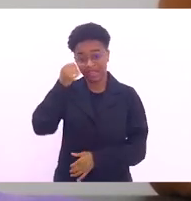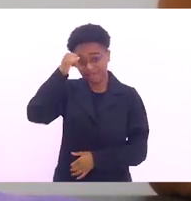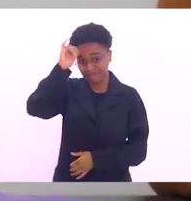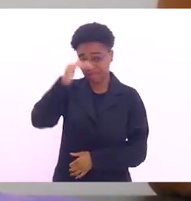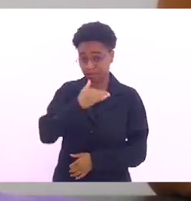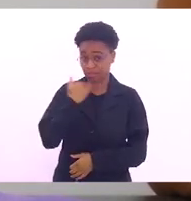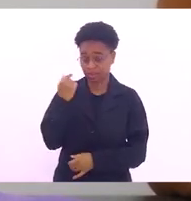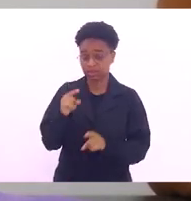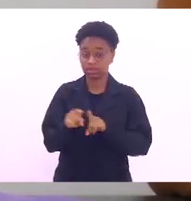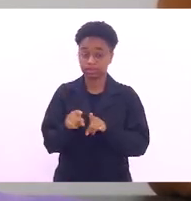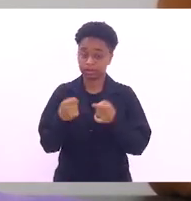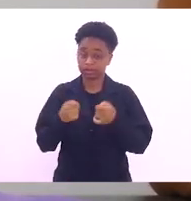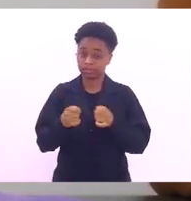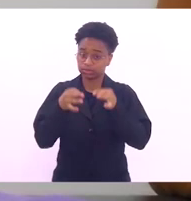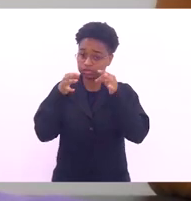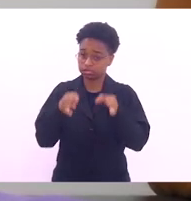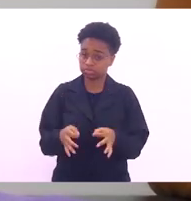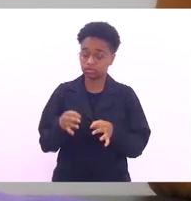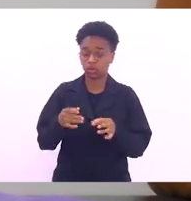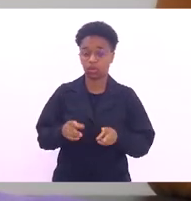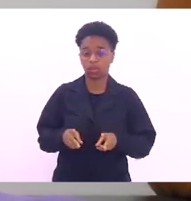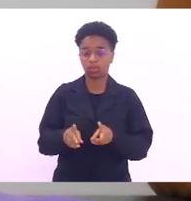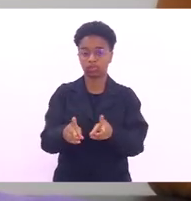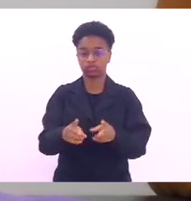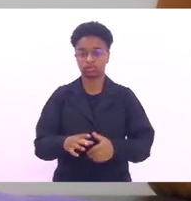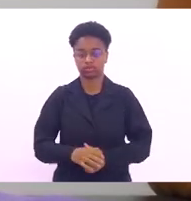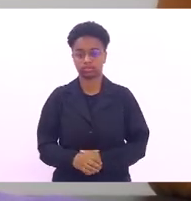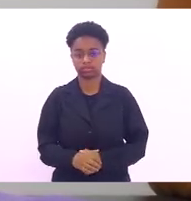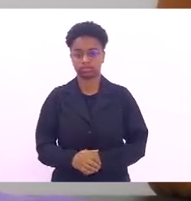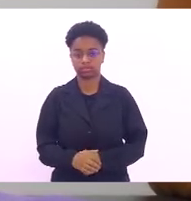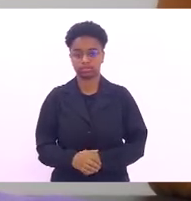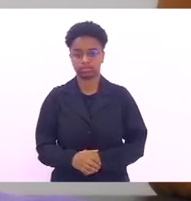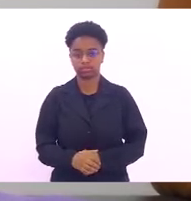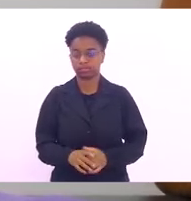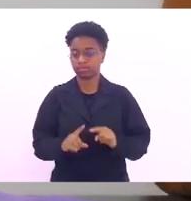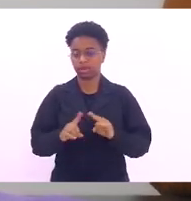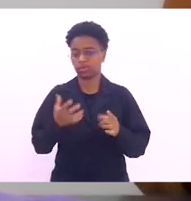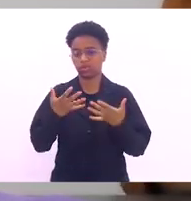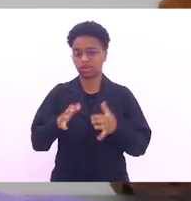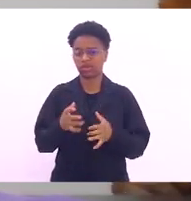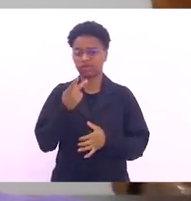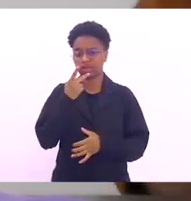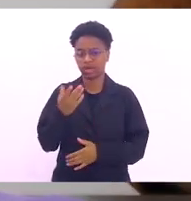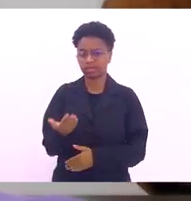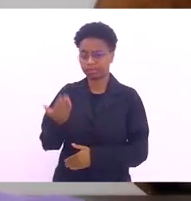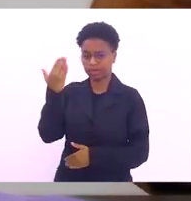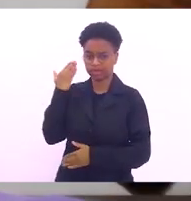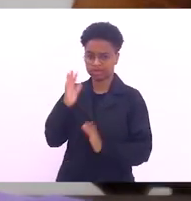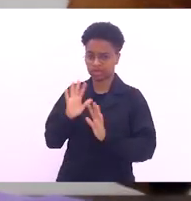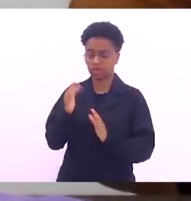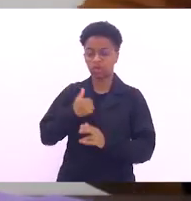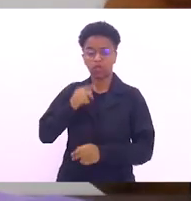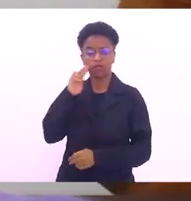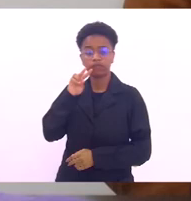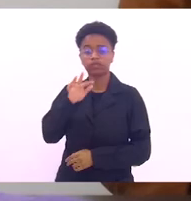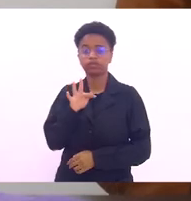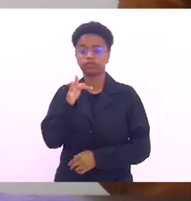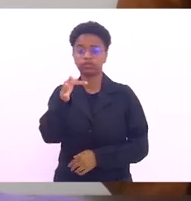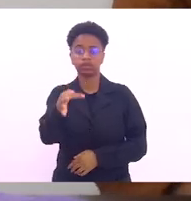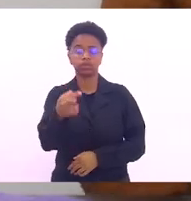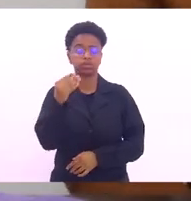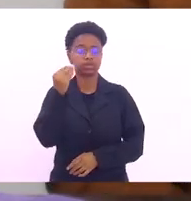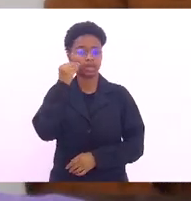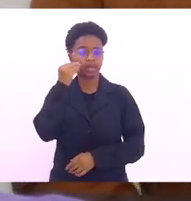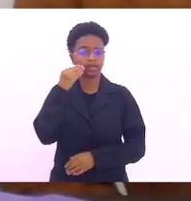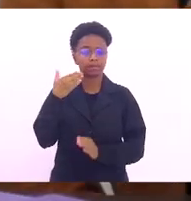ter dignidade para prosseguir mas não quero falar desse tempo ele já não me pertence mais olhe para frente e busca